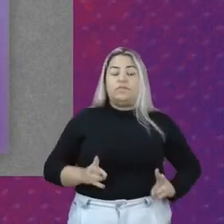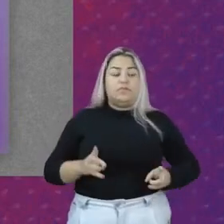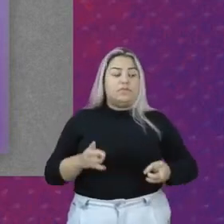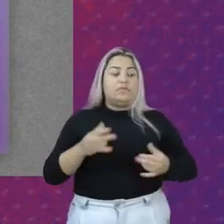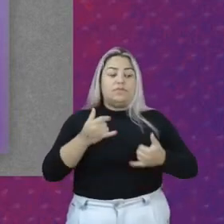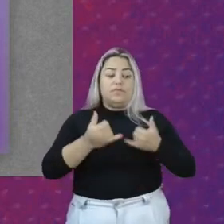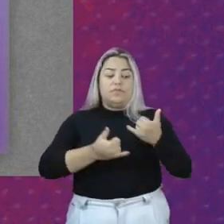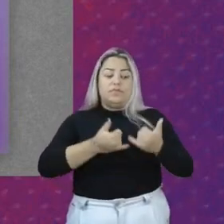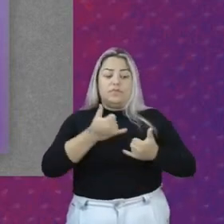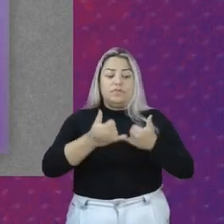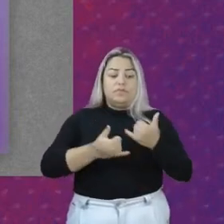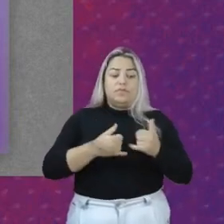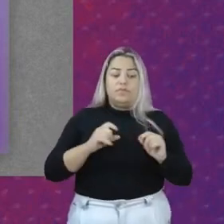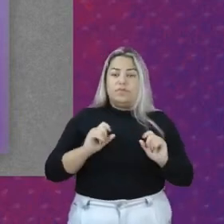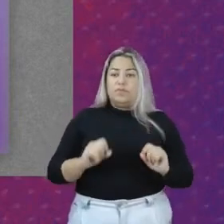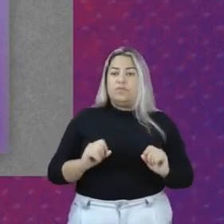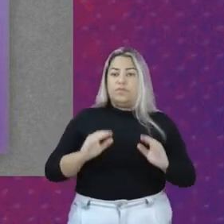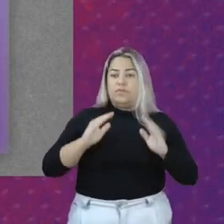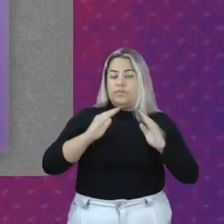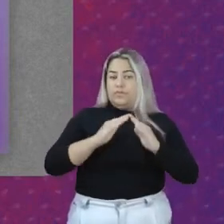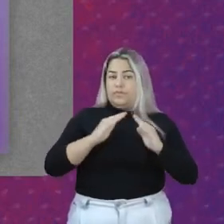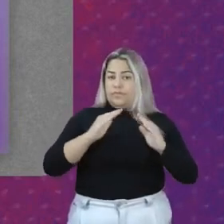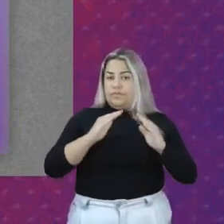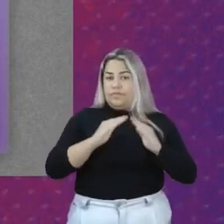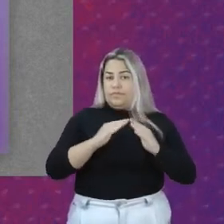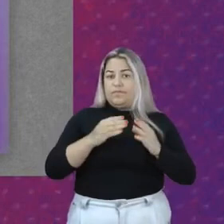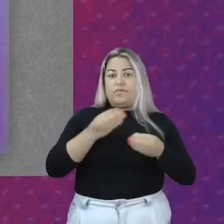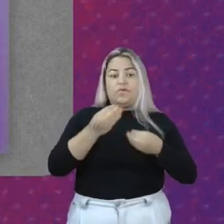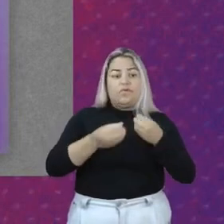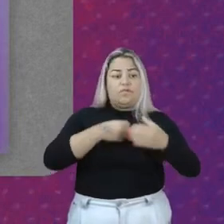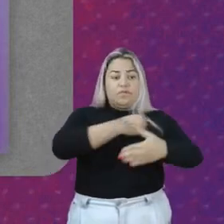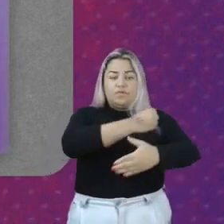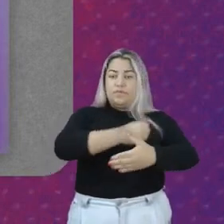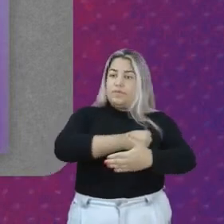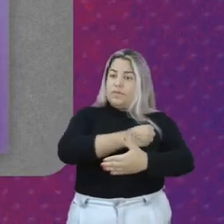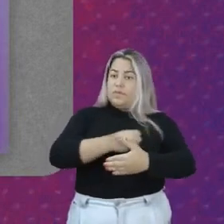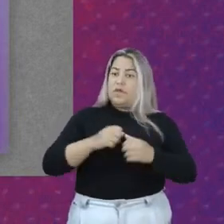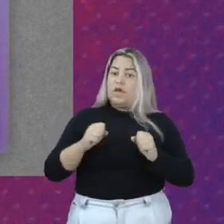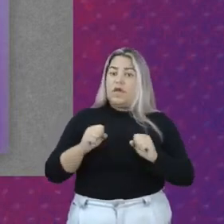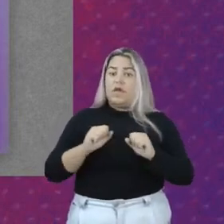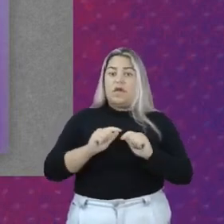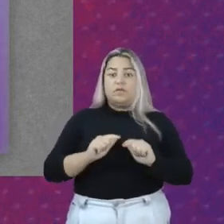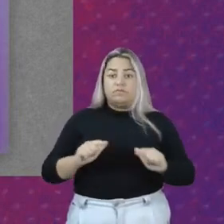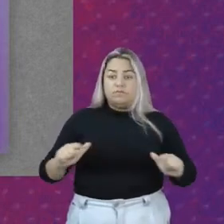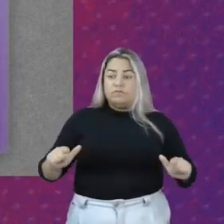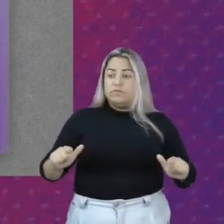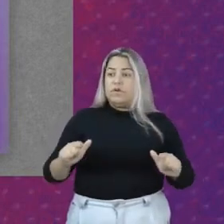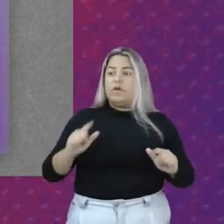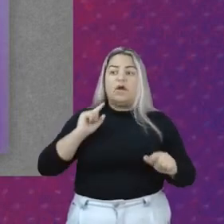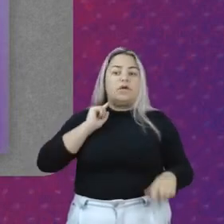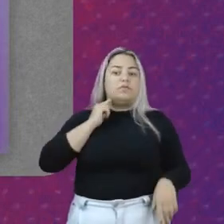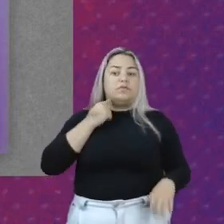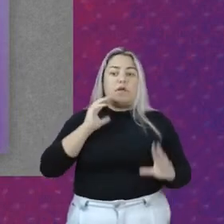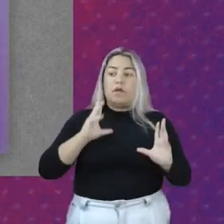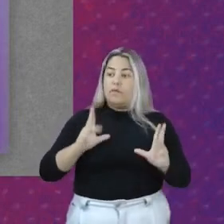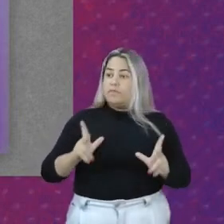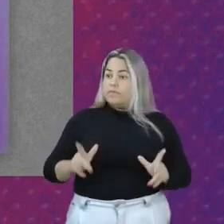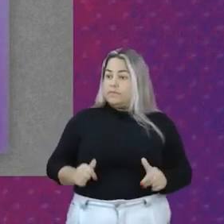brinquedos relacionados à questão doméstica, como cozinhar, limpar, então vassourinhas,